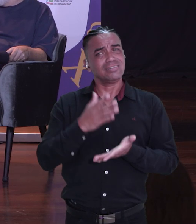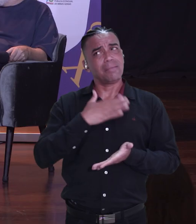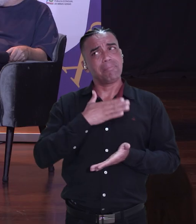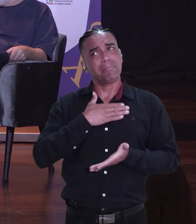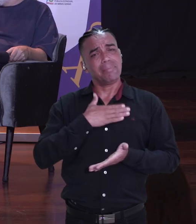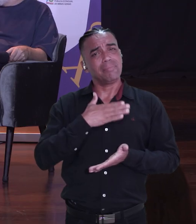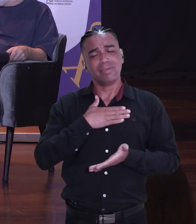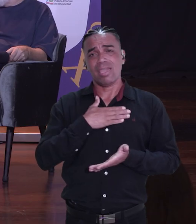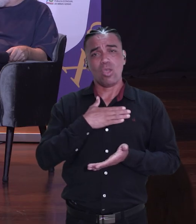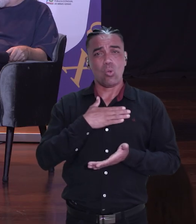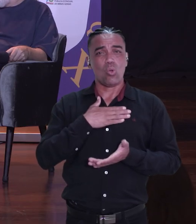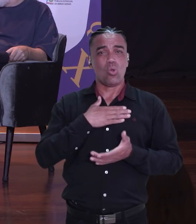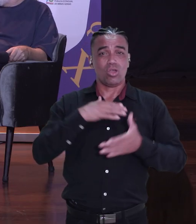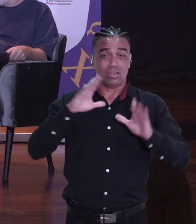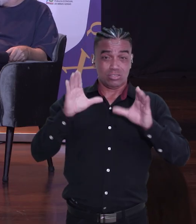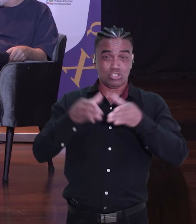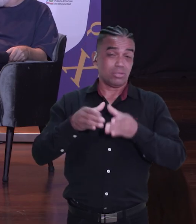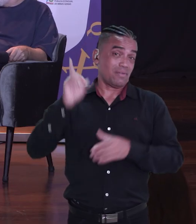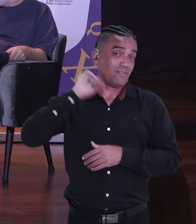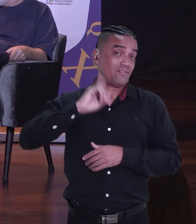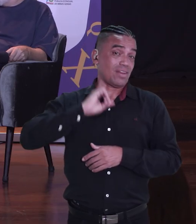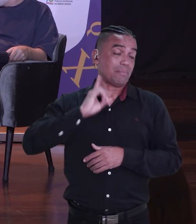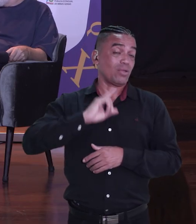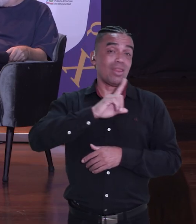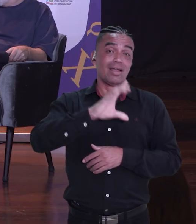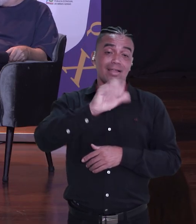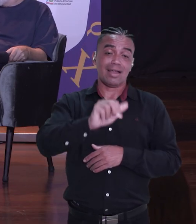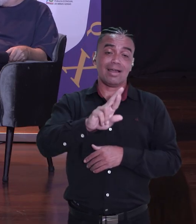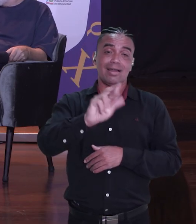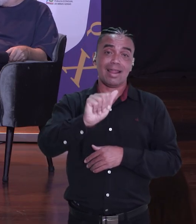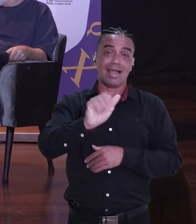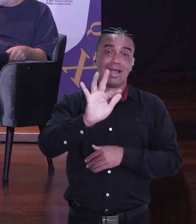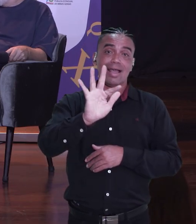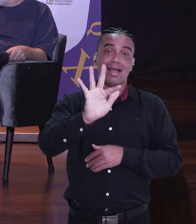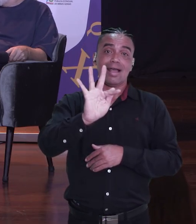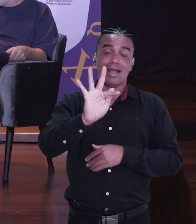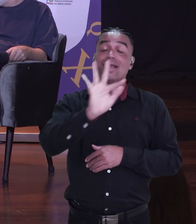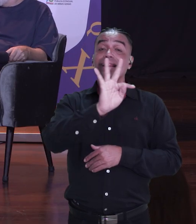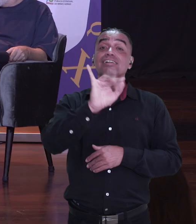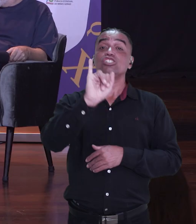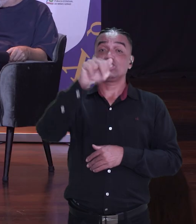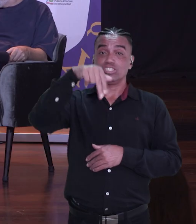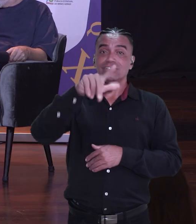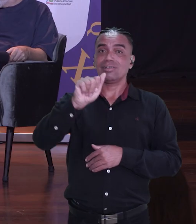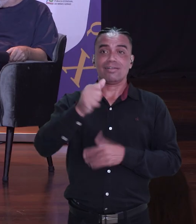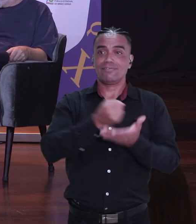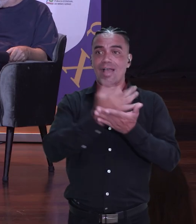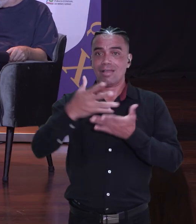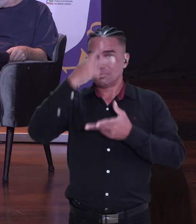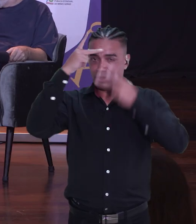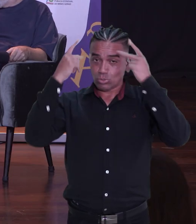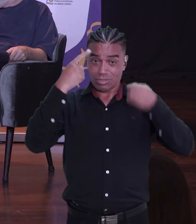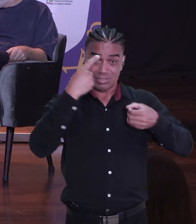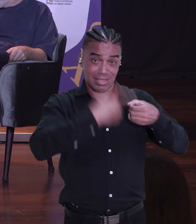Não, mas é verdade, isso aí é uma coisa que... Eu me tornei Flamengo até dizer, em Caratinga. Eu tinha 4, 5 anos, era cercado de torcedores do